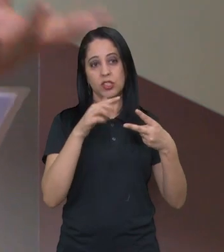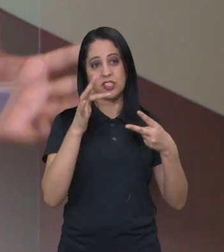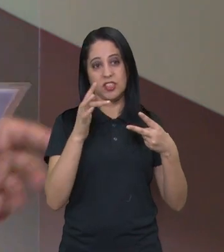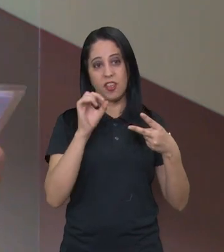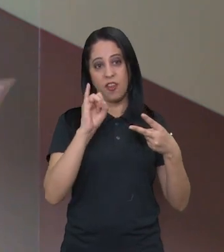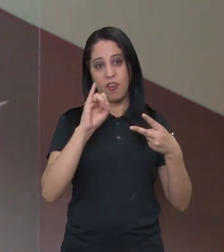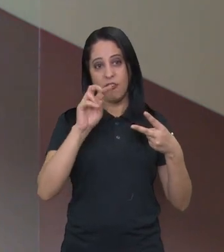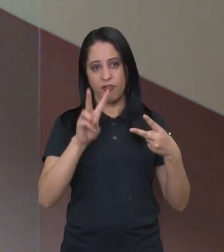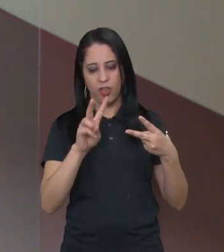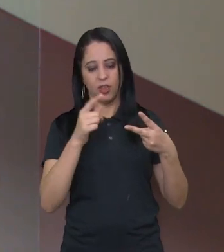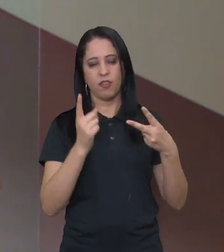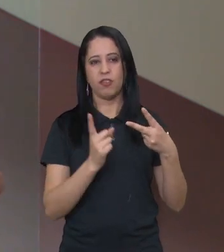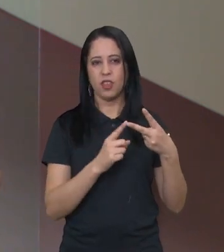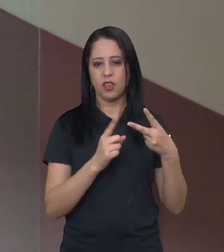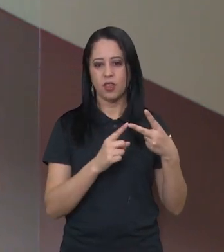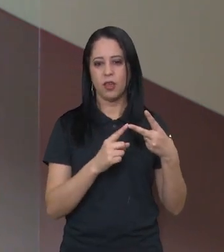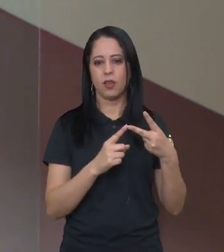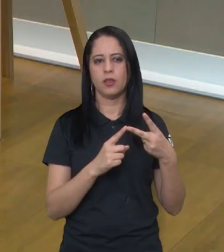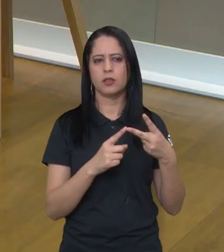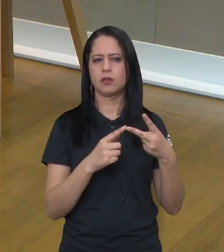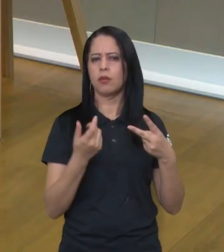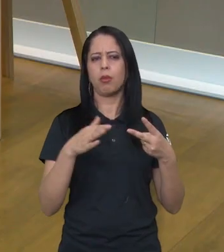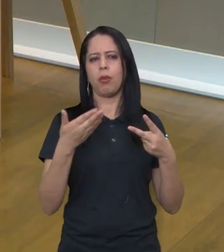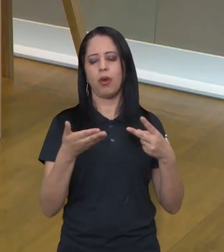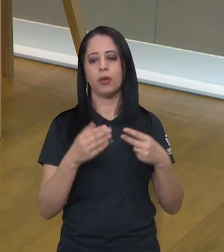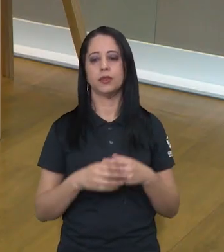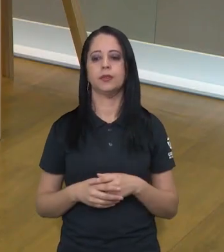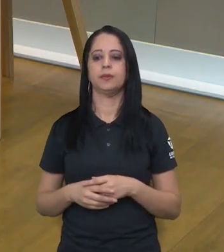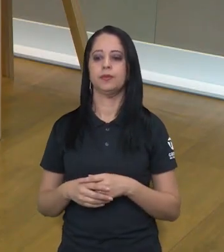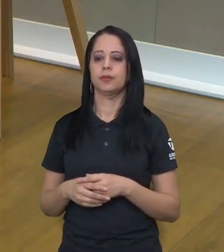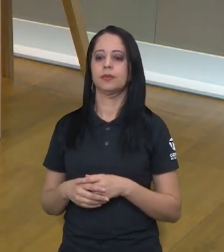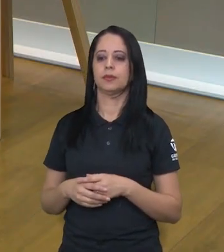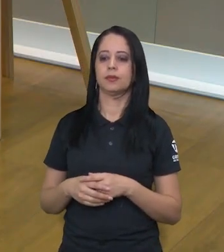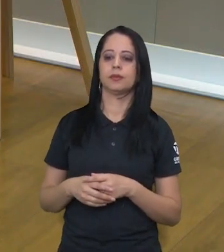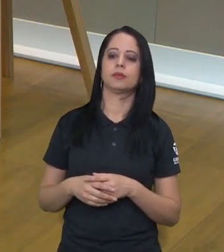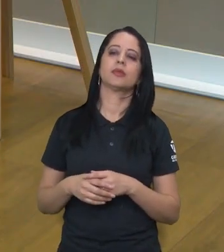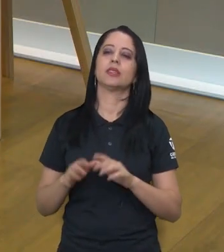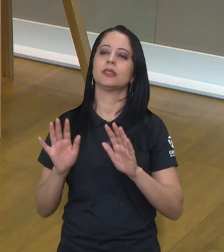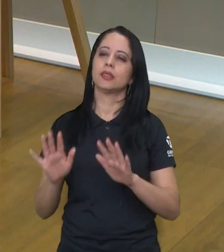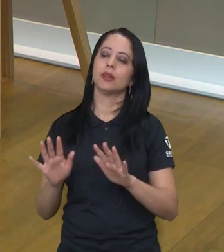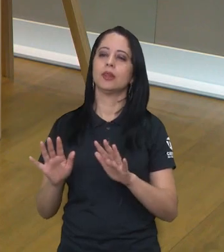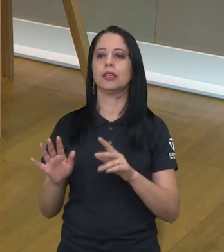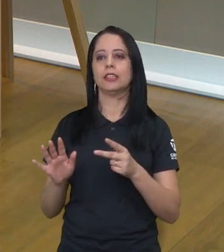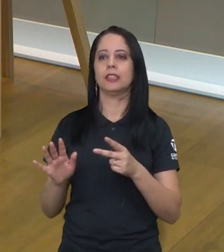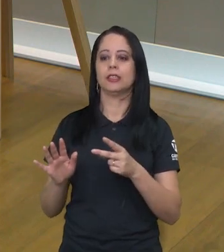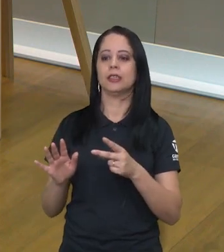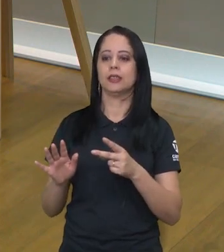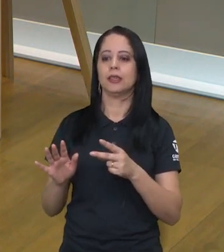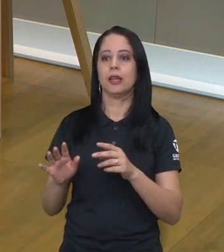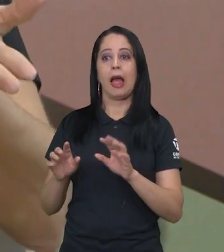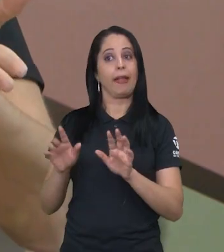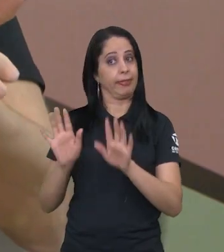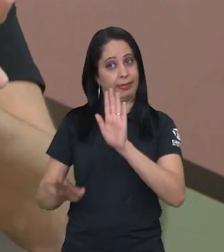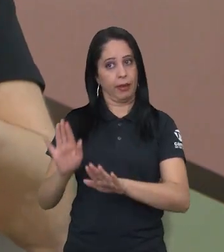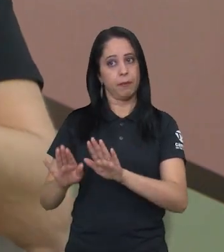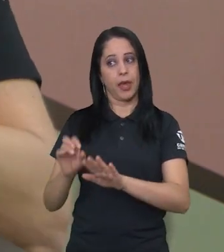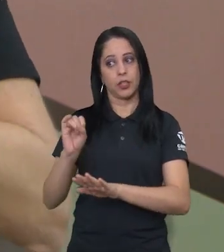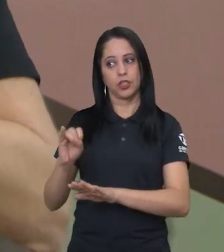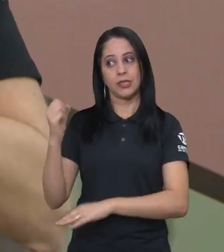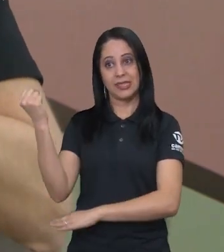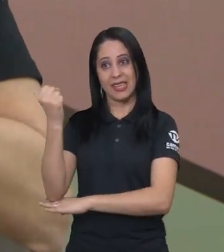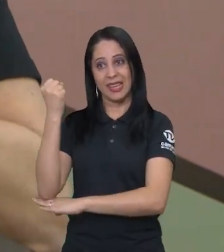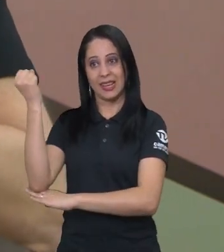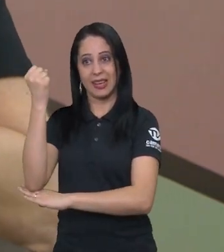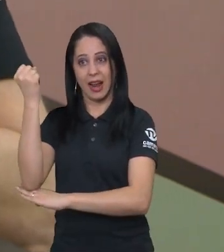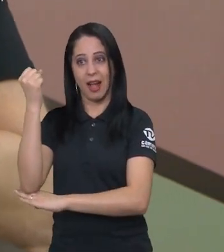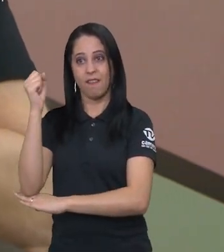também para uma reprodução assistida? Quando a gente fala em reprodução assistida, a gente fala em baixa complexidade e alta complexidade. Quando a